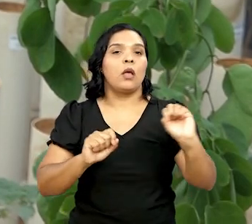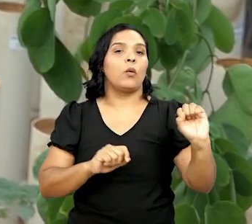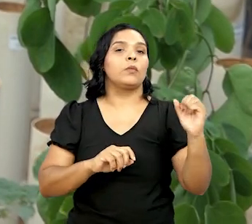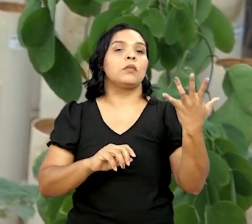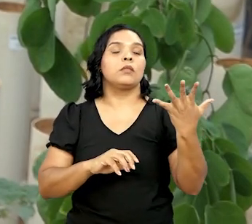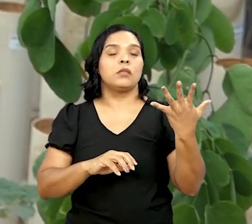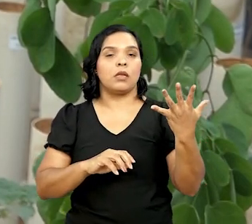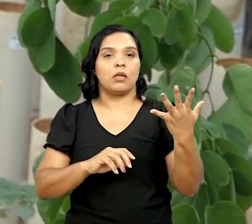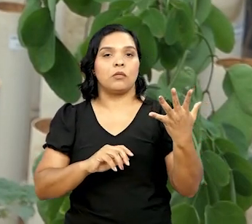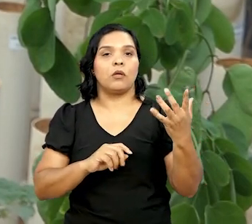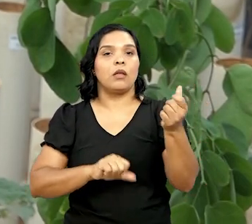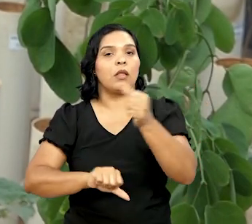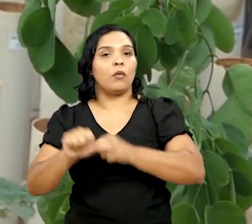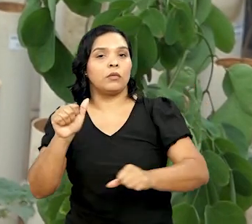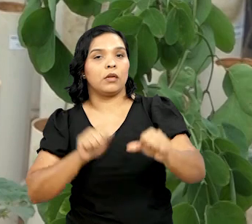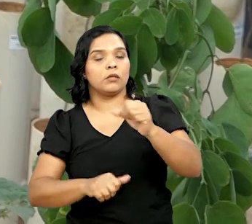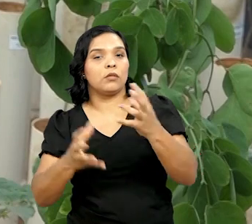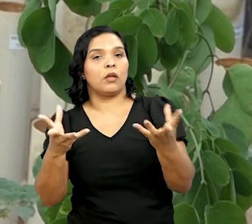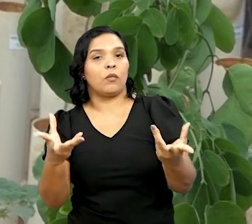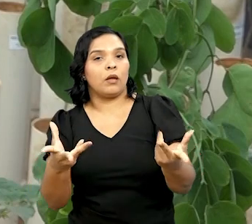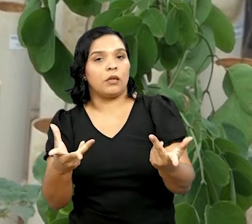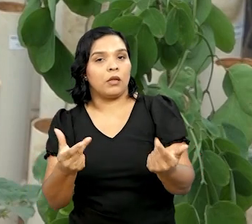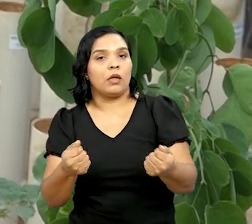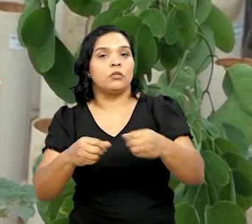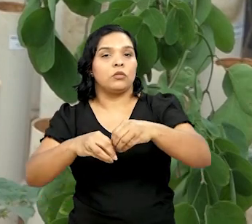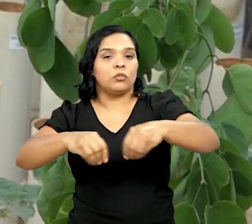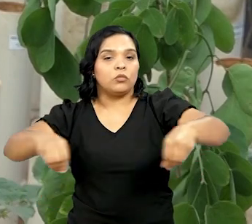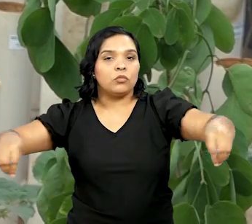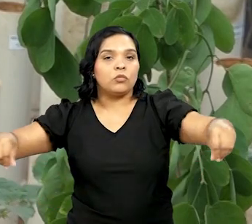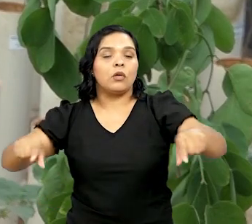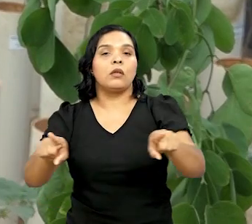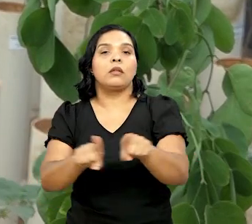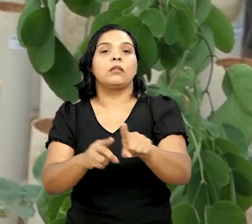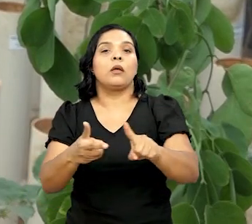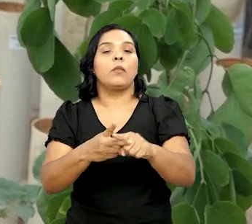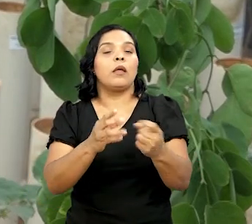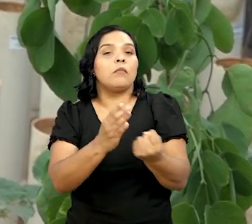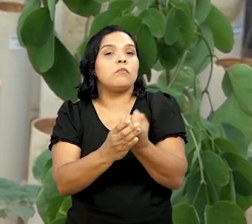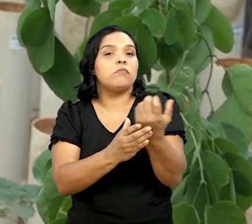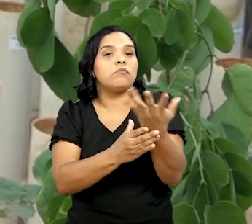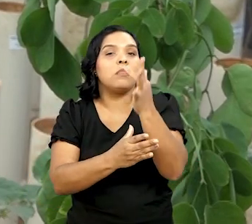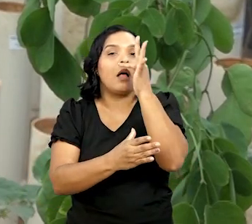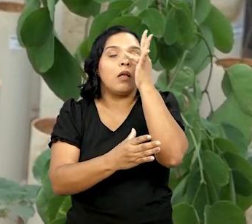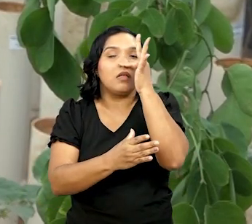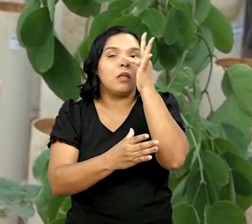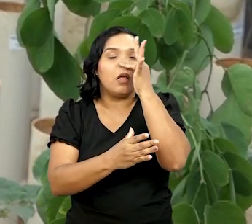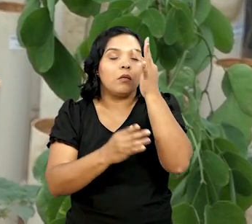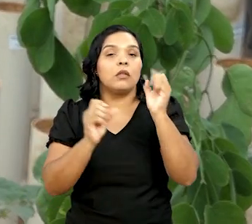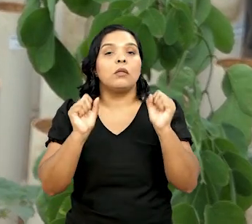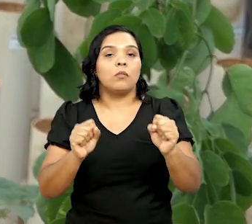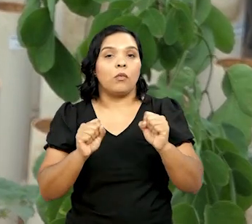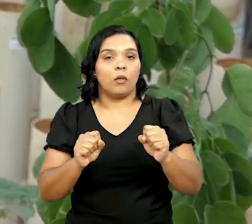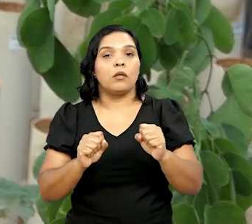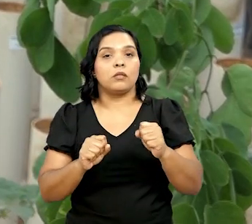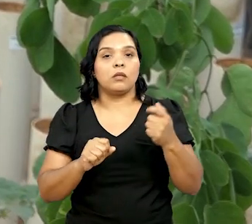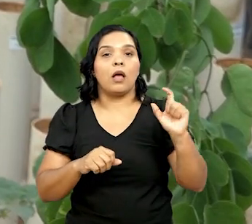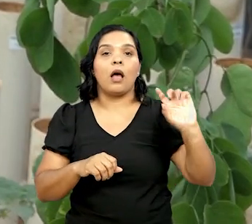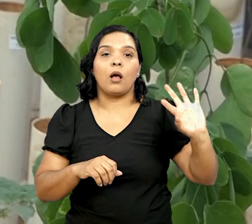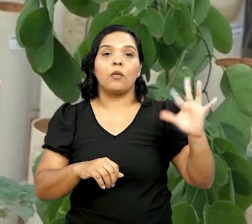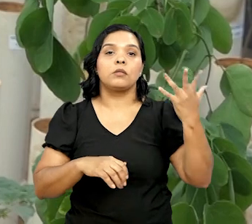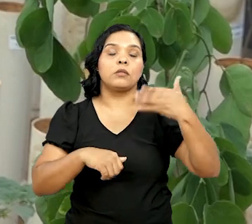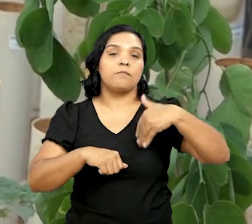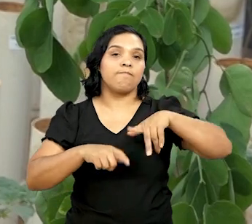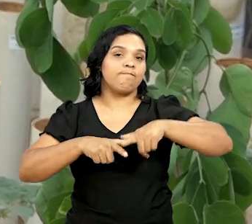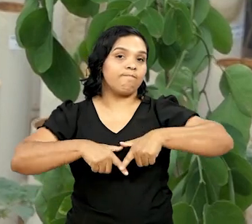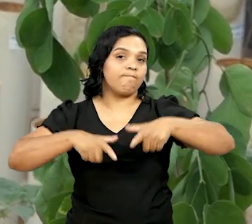né, o que está acontecendo em termos de alteração de qualidade de solo e alteração do desenvolvimento da planta, vai possibilitar a validação para que isso seja